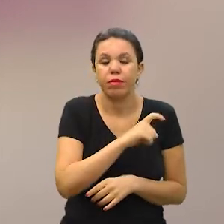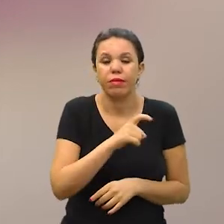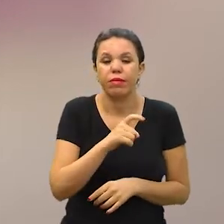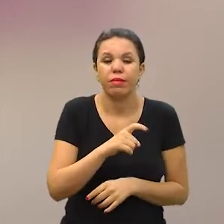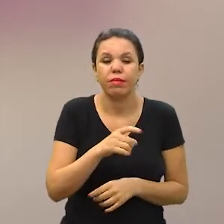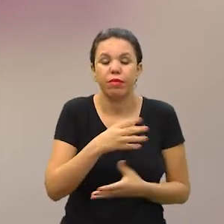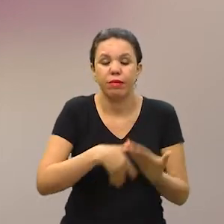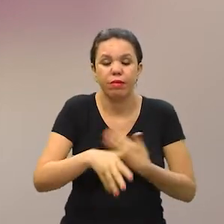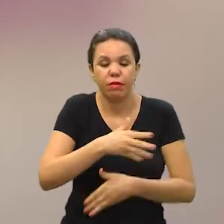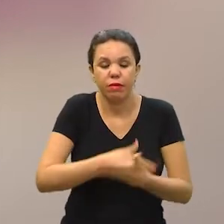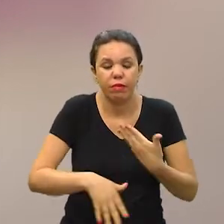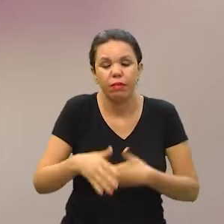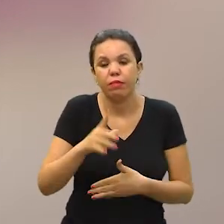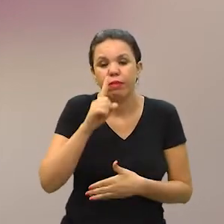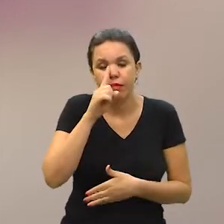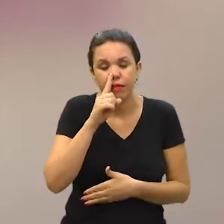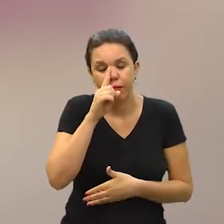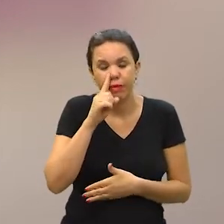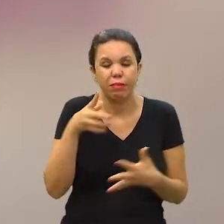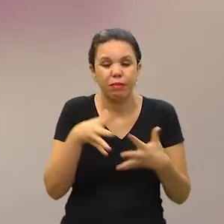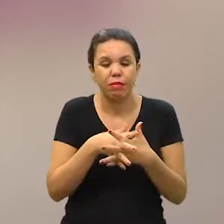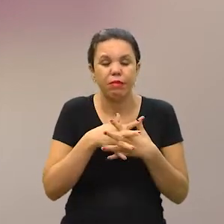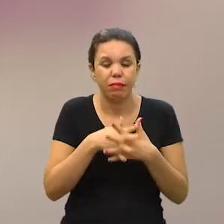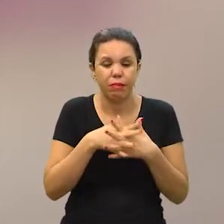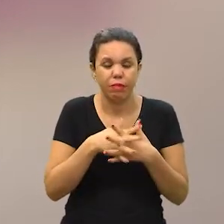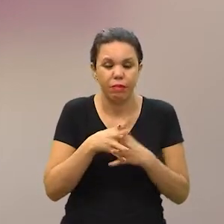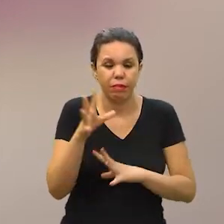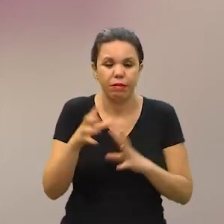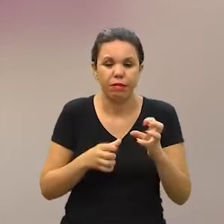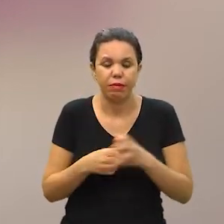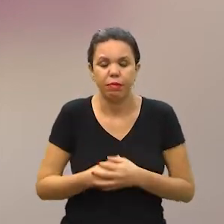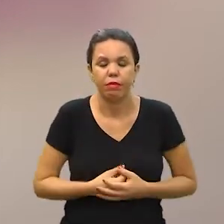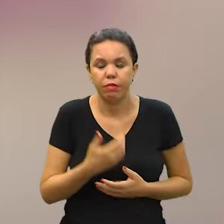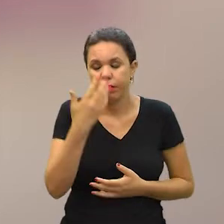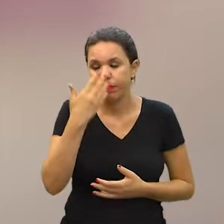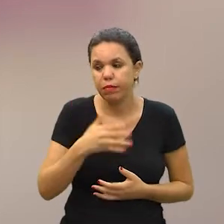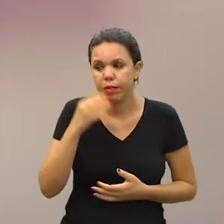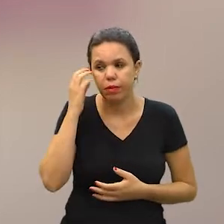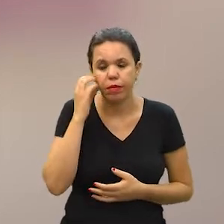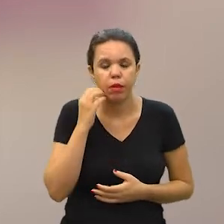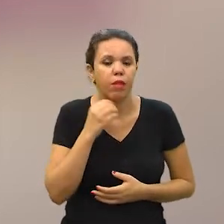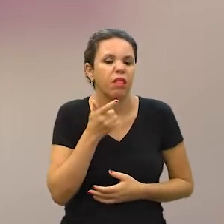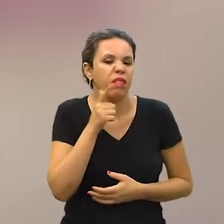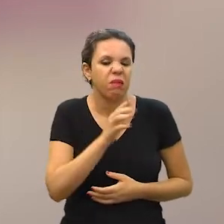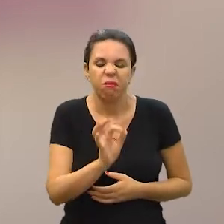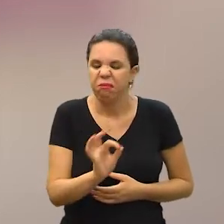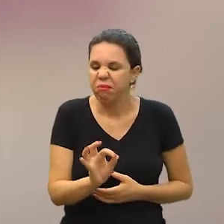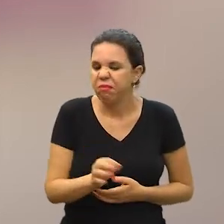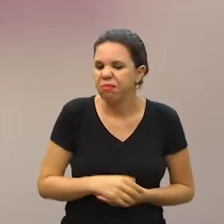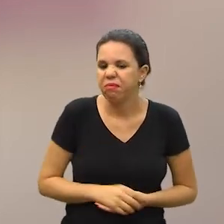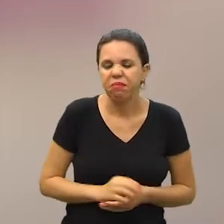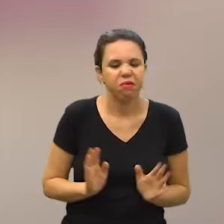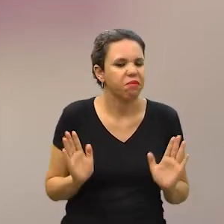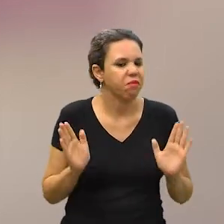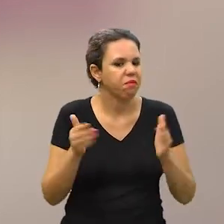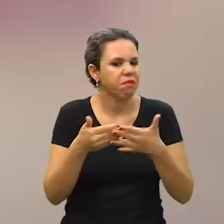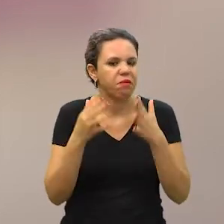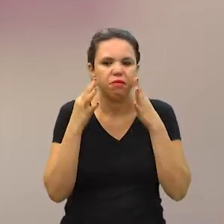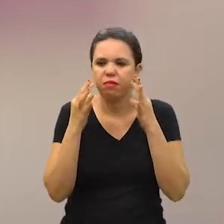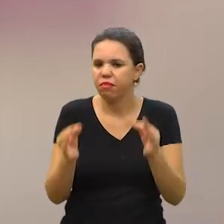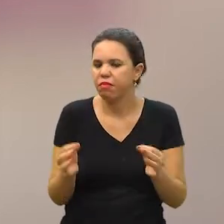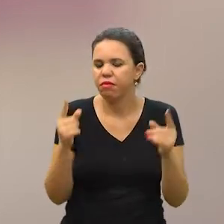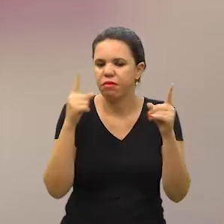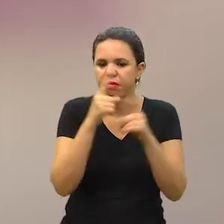vezes se coloca muito em risco, confusões, né? É aquela criança que não consegue